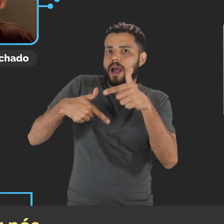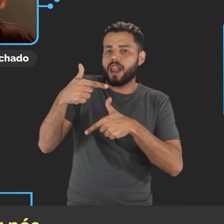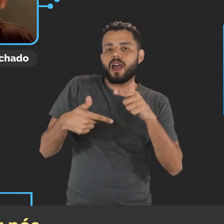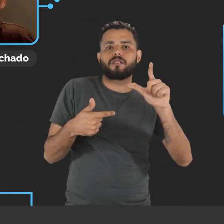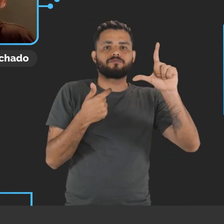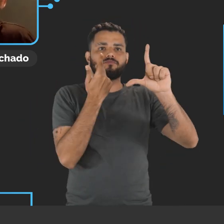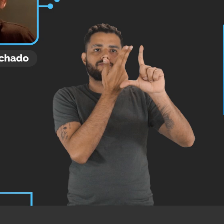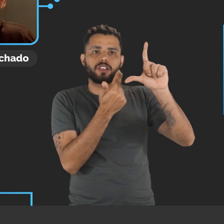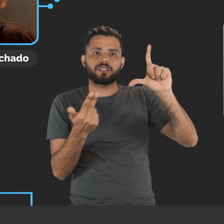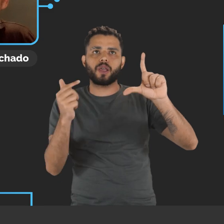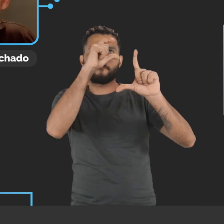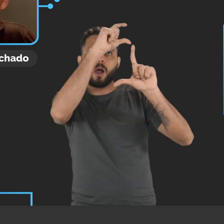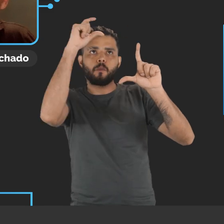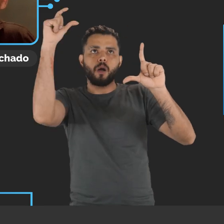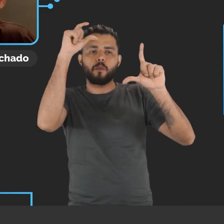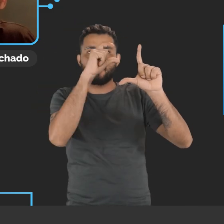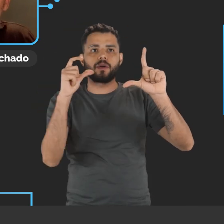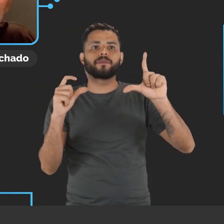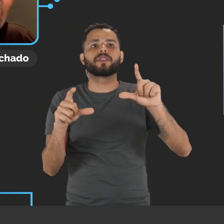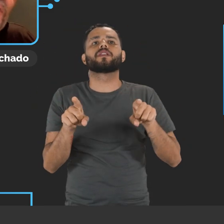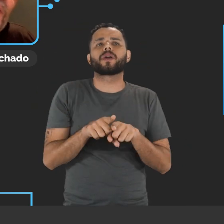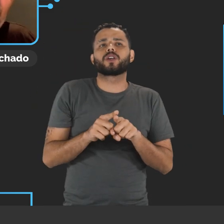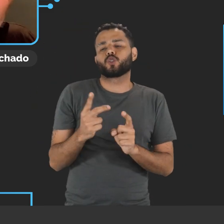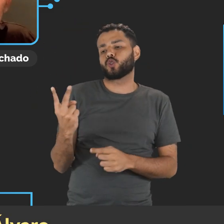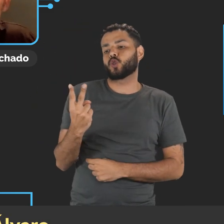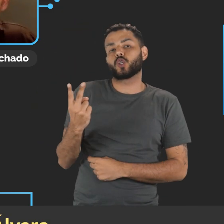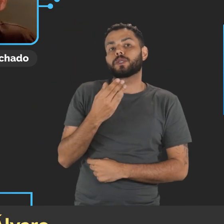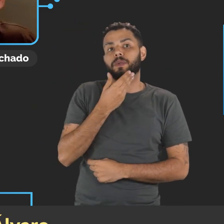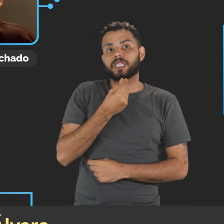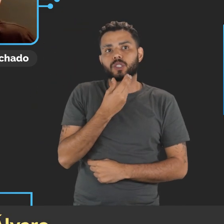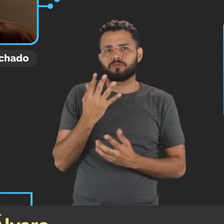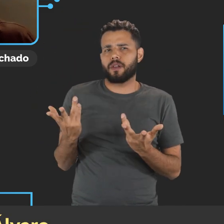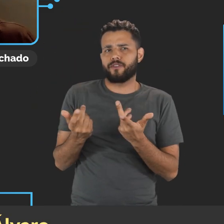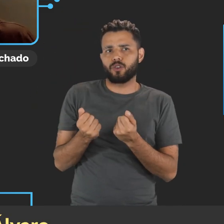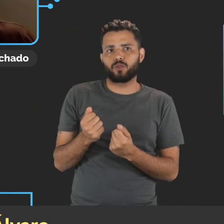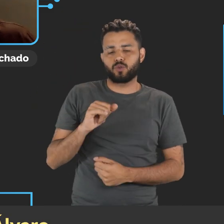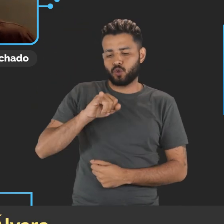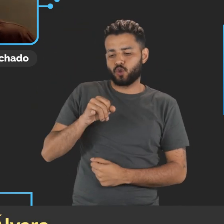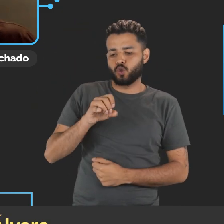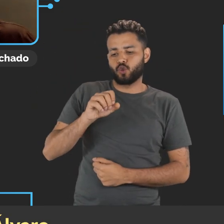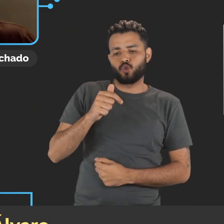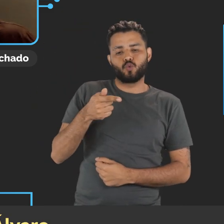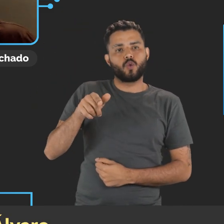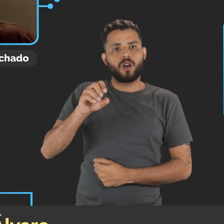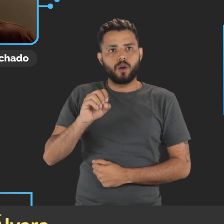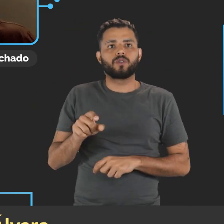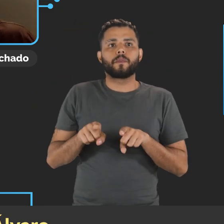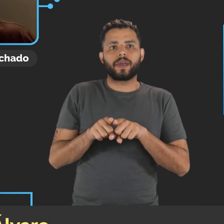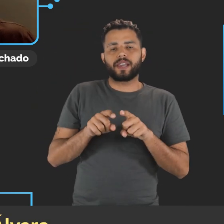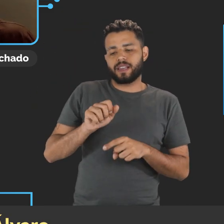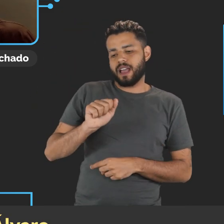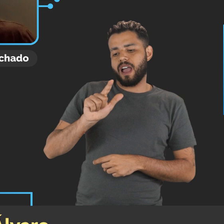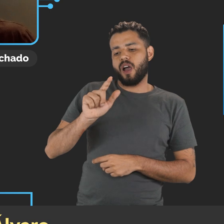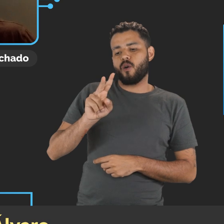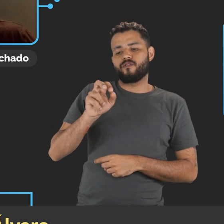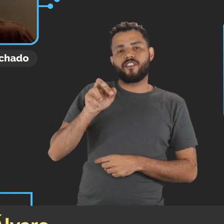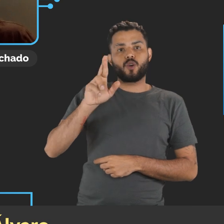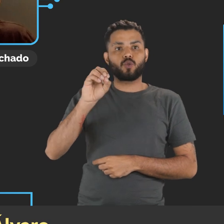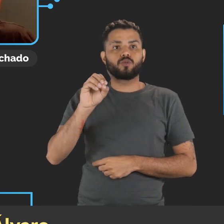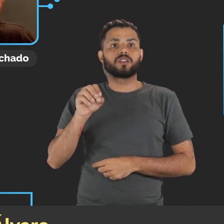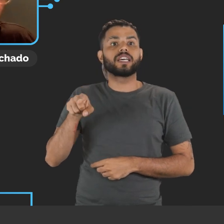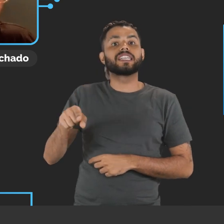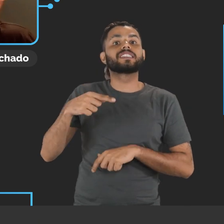de storyboarder. E outros 2 meninos talentosíssimos, que é o João Pedro e o Álvaro, para atuarem